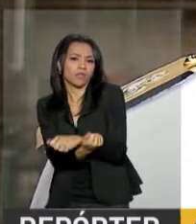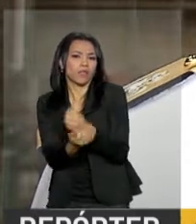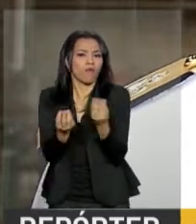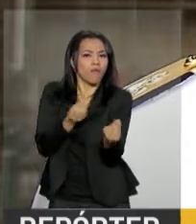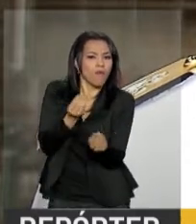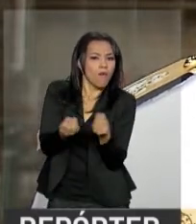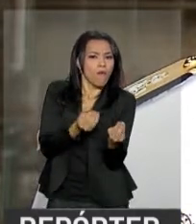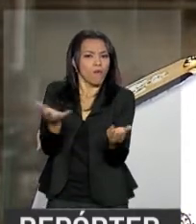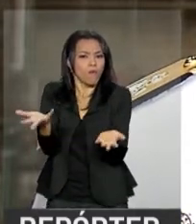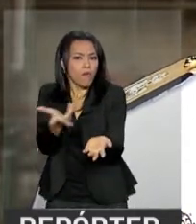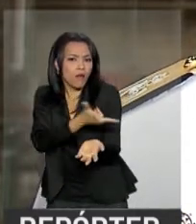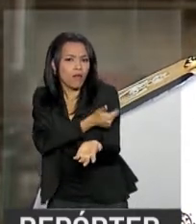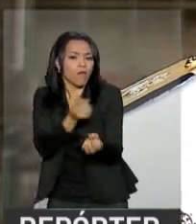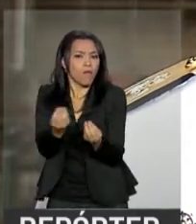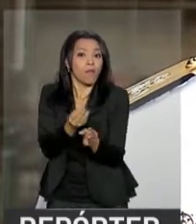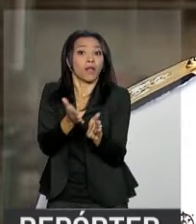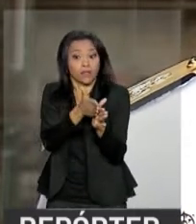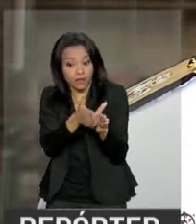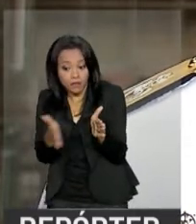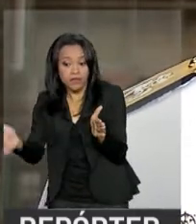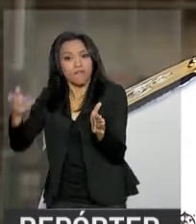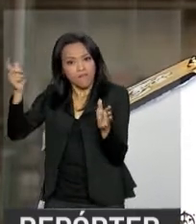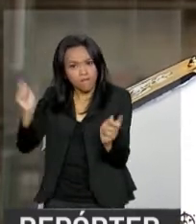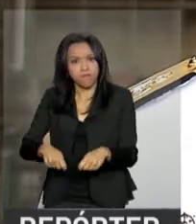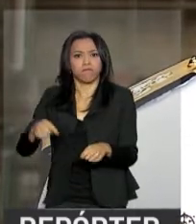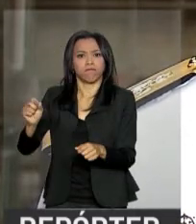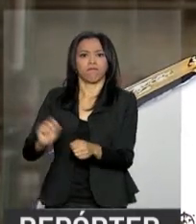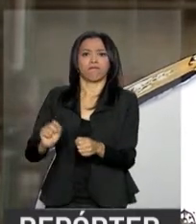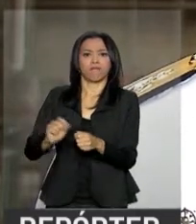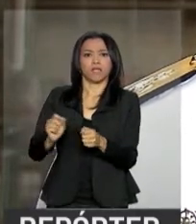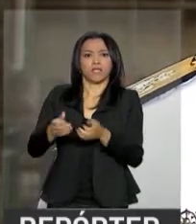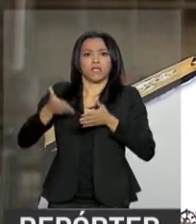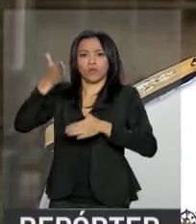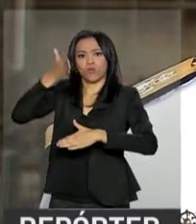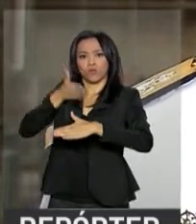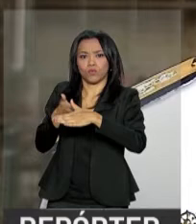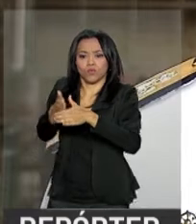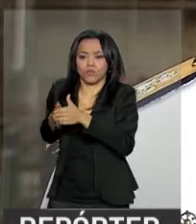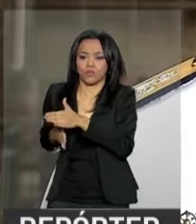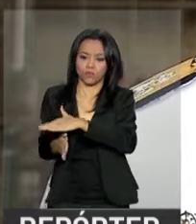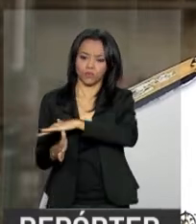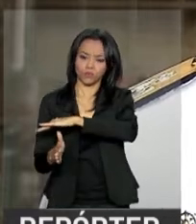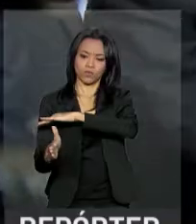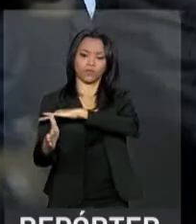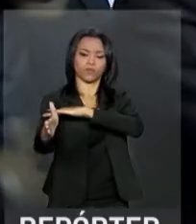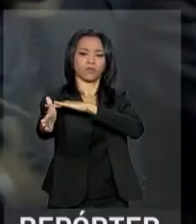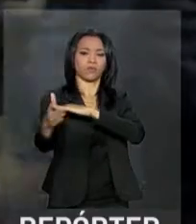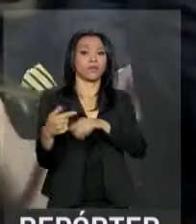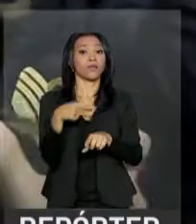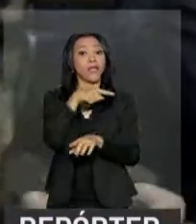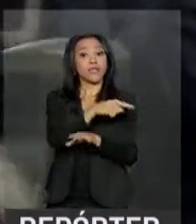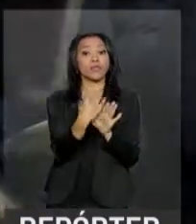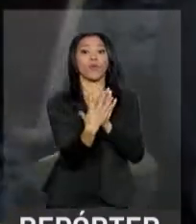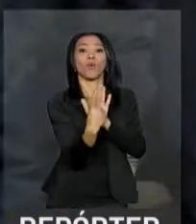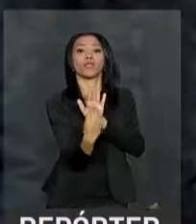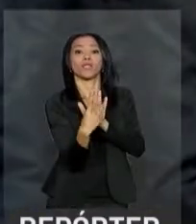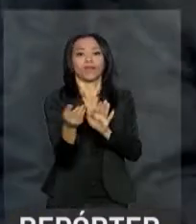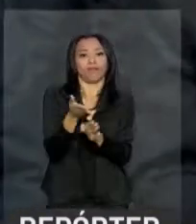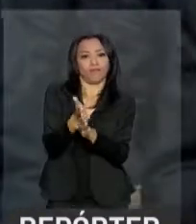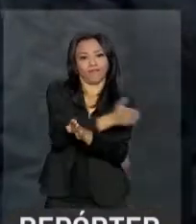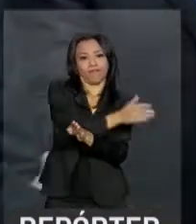de modo que a gente sempre consiga cumprir com os requisitos de segurança de licenciamento nuclear ambiental o presidente michel temer